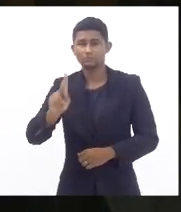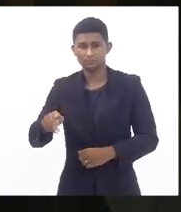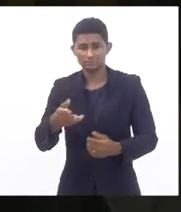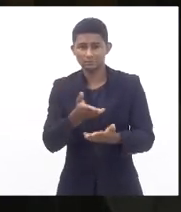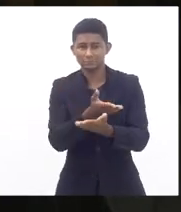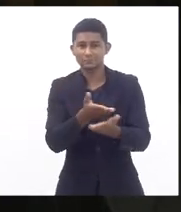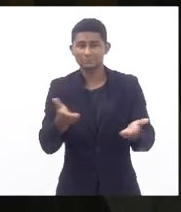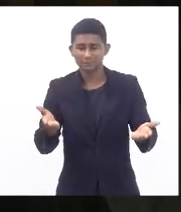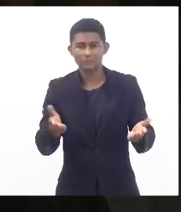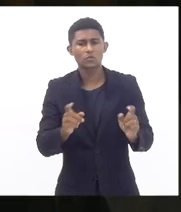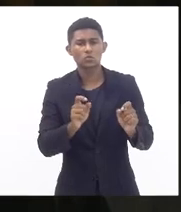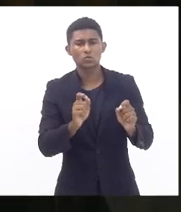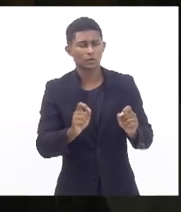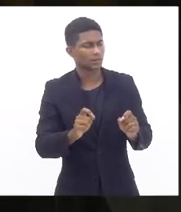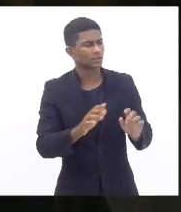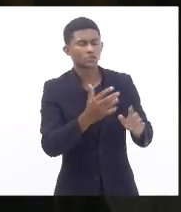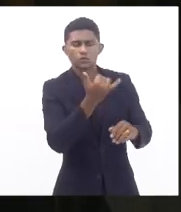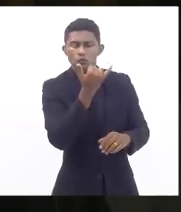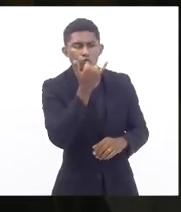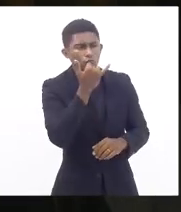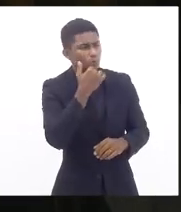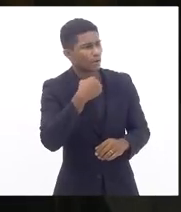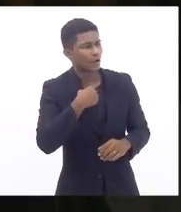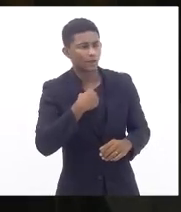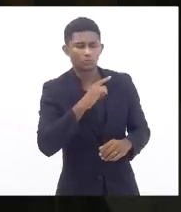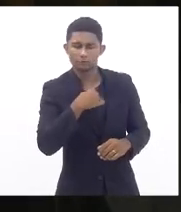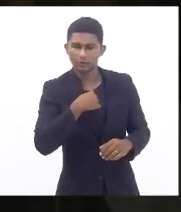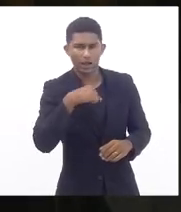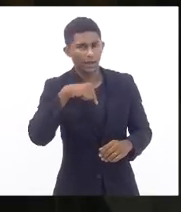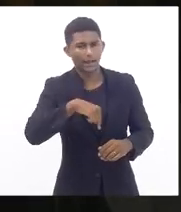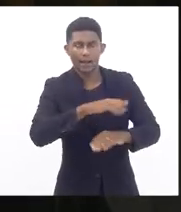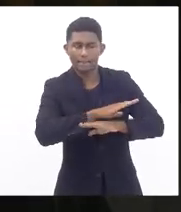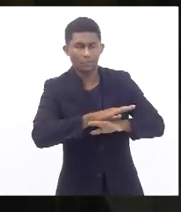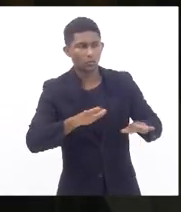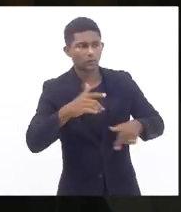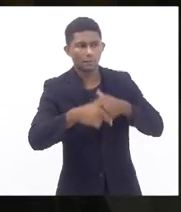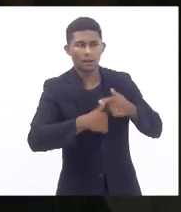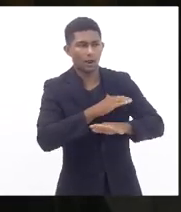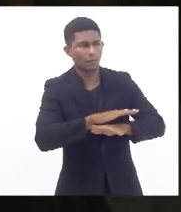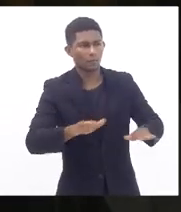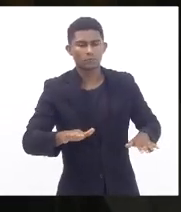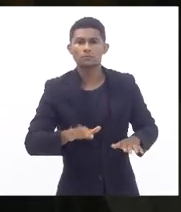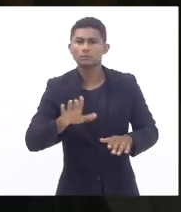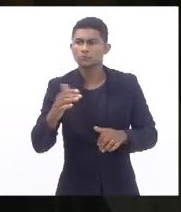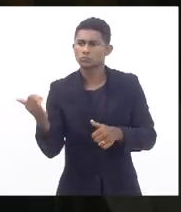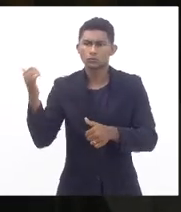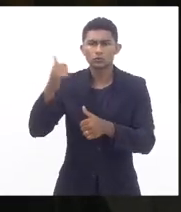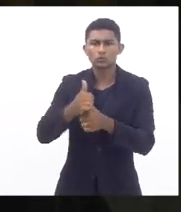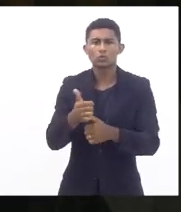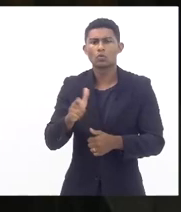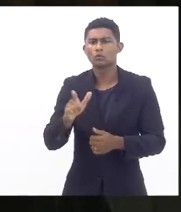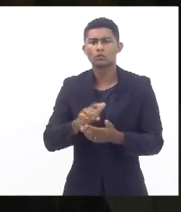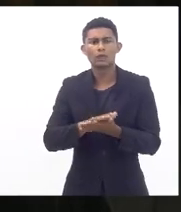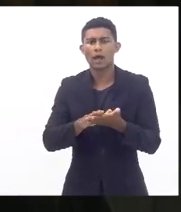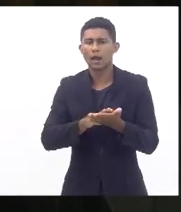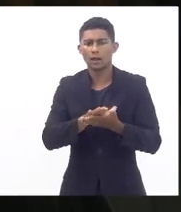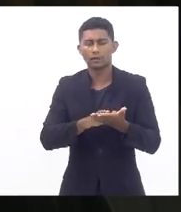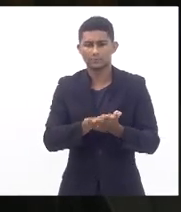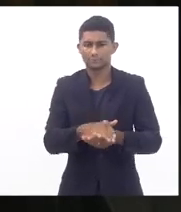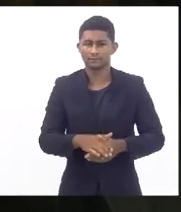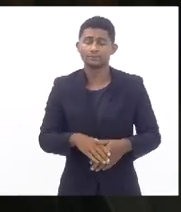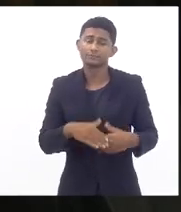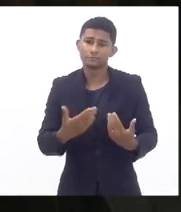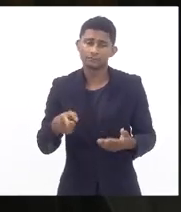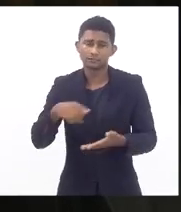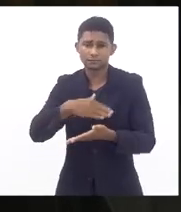se exoneraram, ou seja, pediram demissão e que não foram substituídos. O resultado disso é que a SEDUC tem